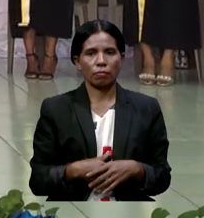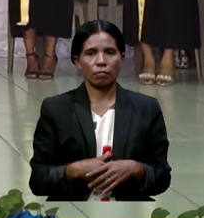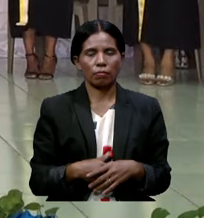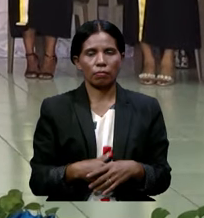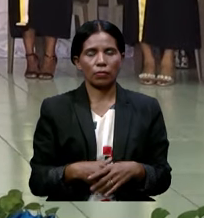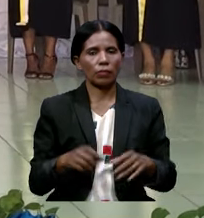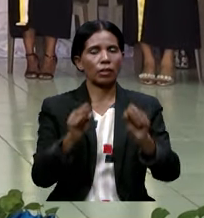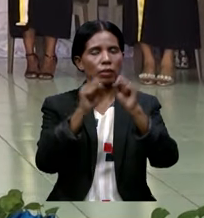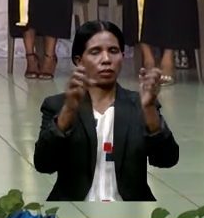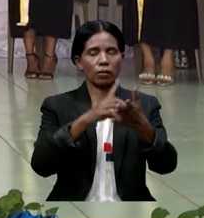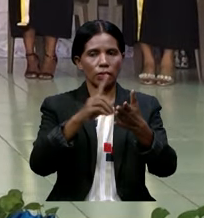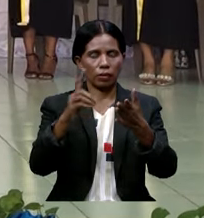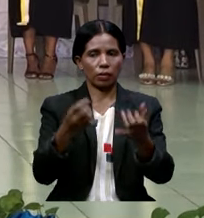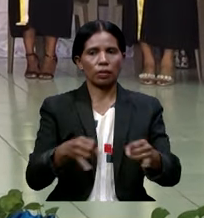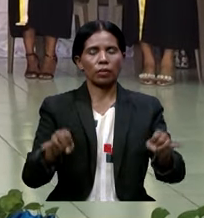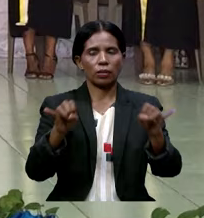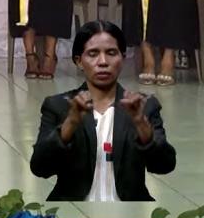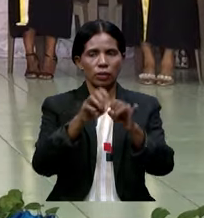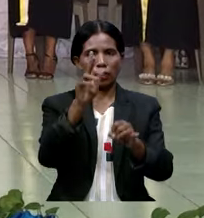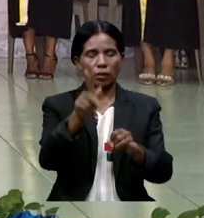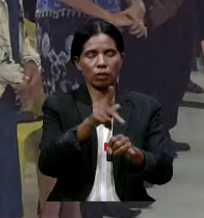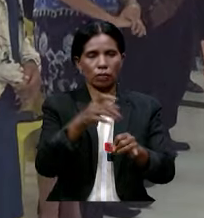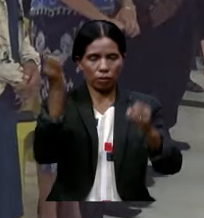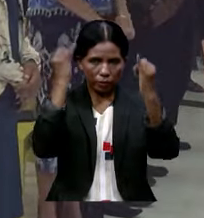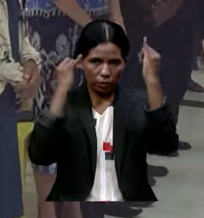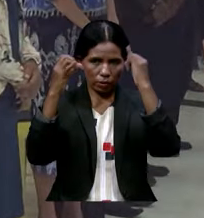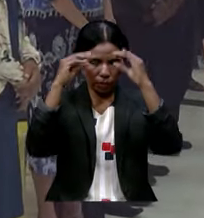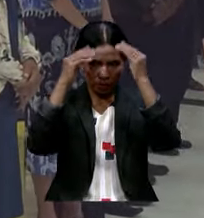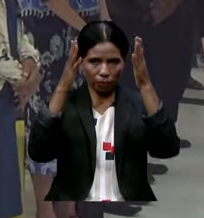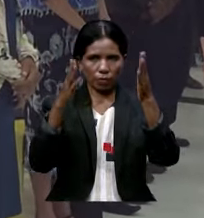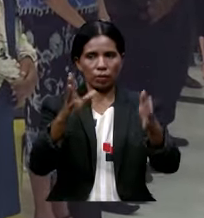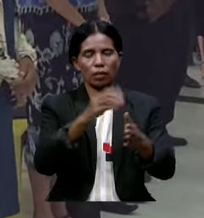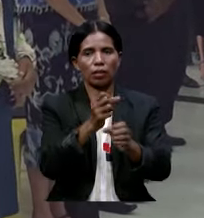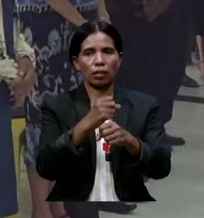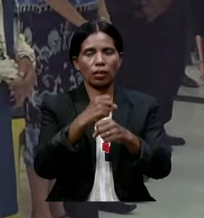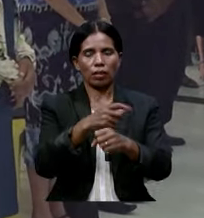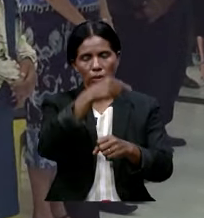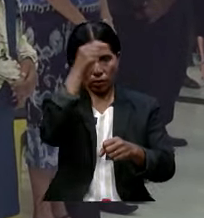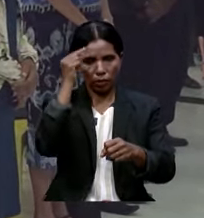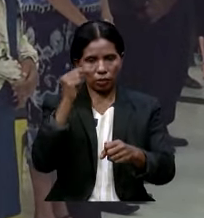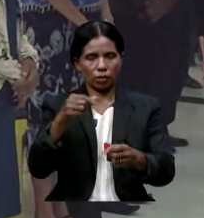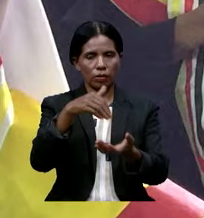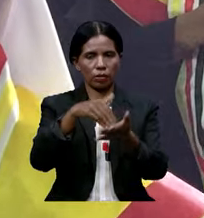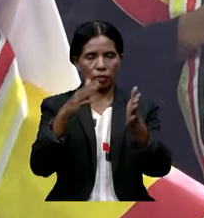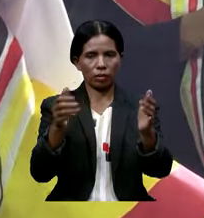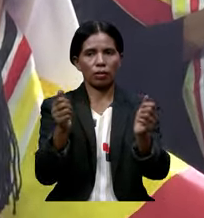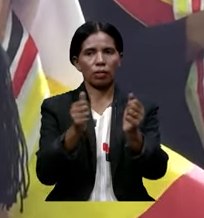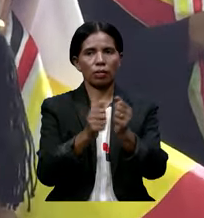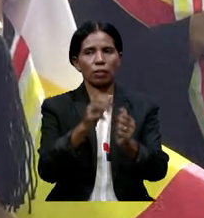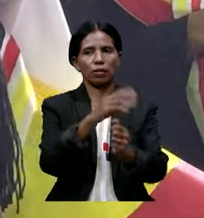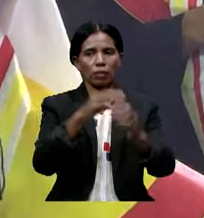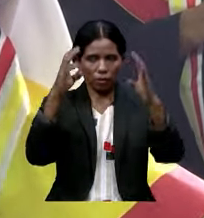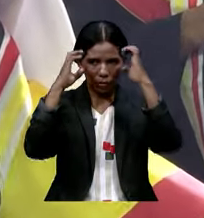Sábado fim de semana nei Instituto Católico Formação Professores Baucau realiza graduação ba finalista licenciatura